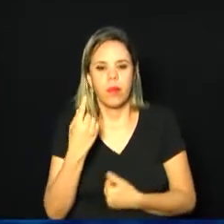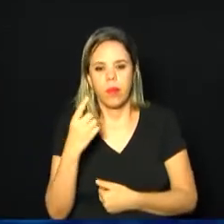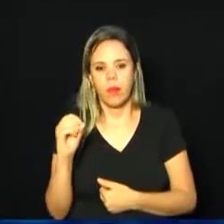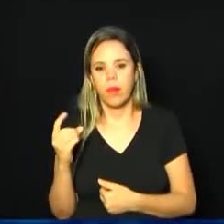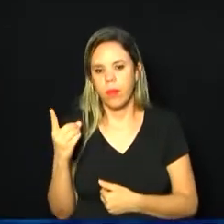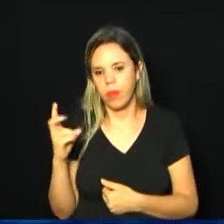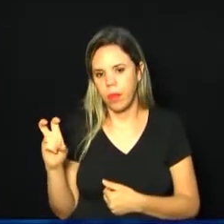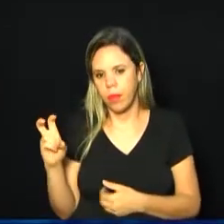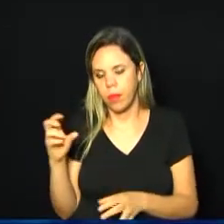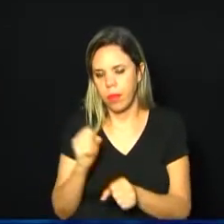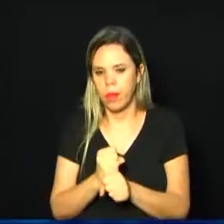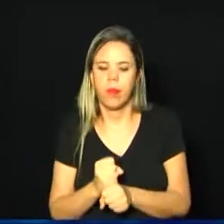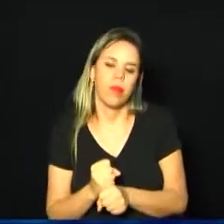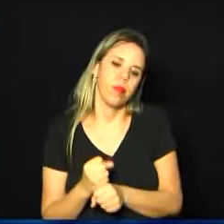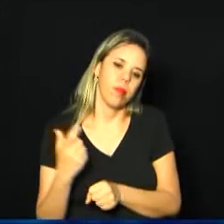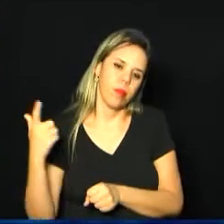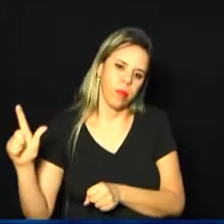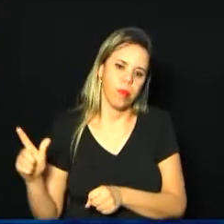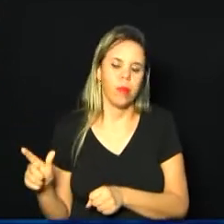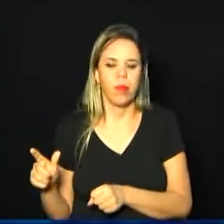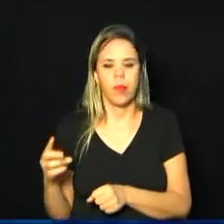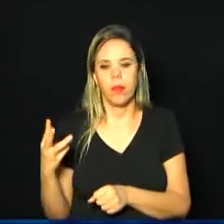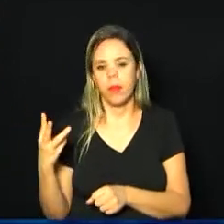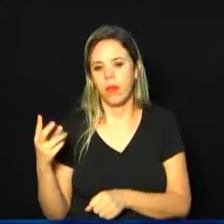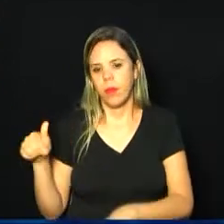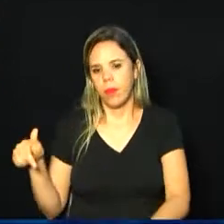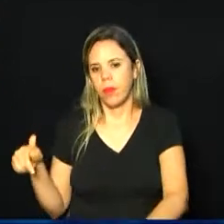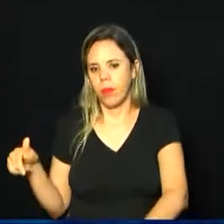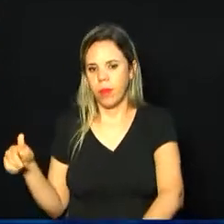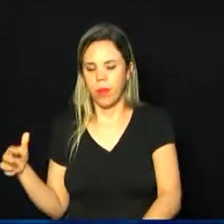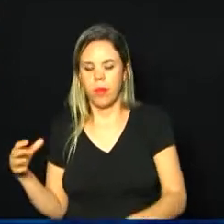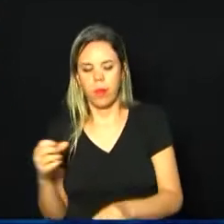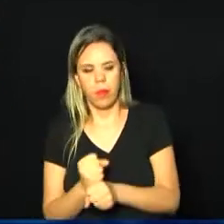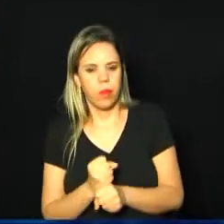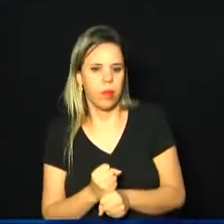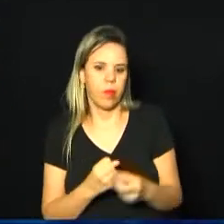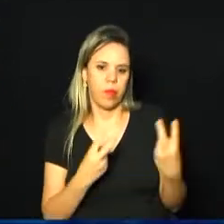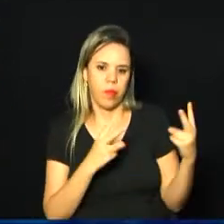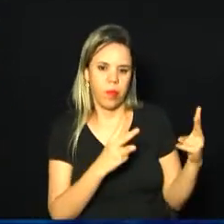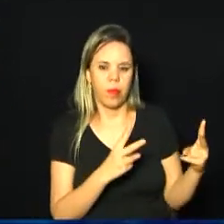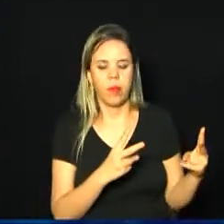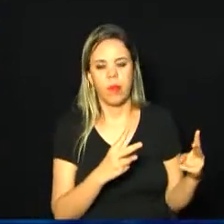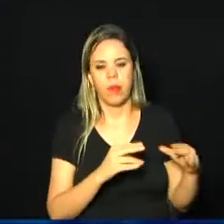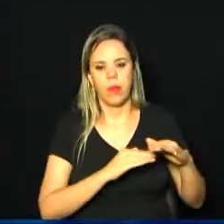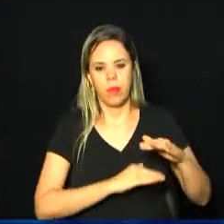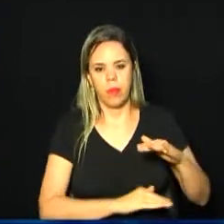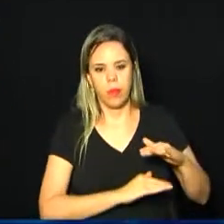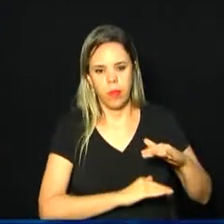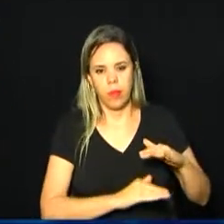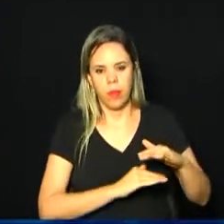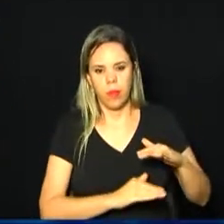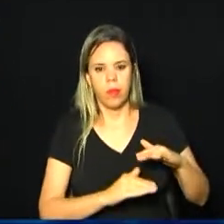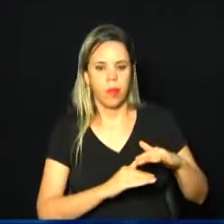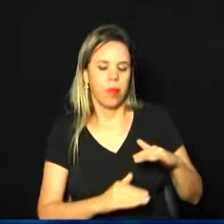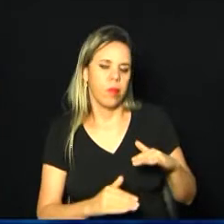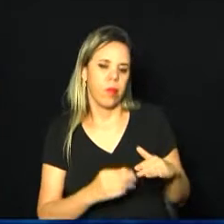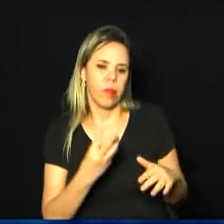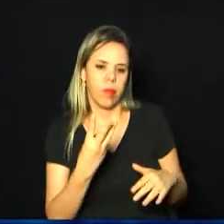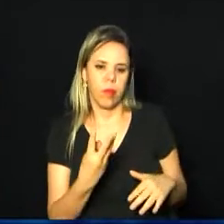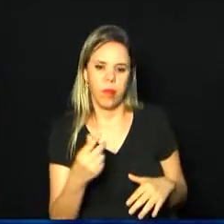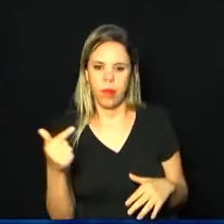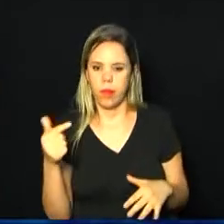15ª colocação com 37 pontos o Vitória está na zona de rebaixamento com